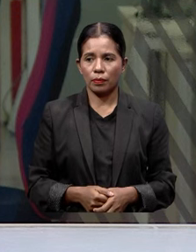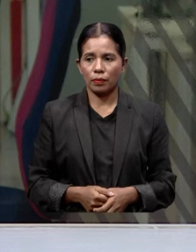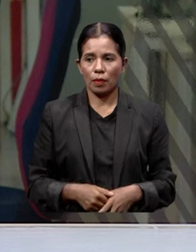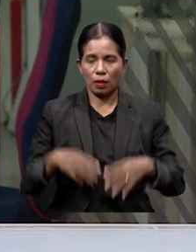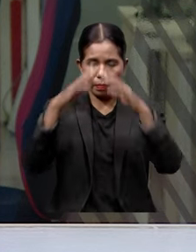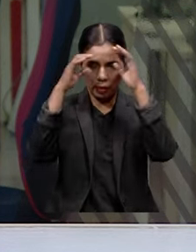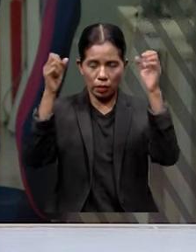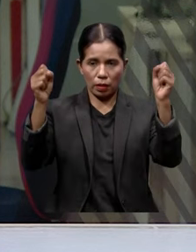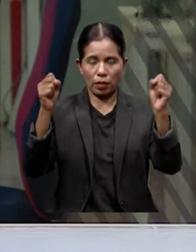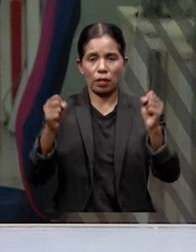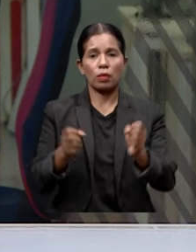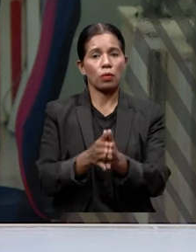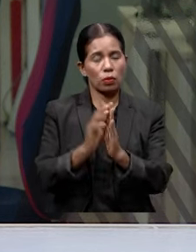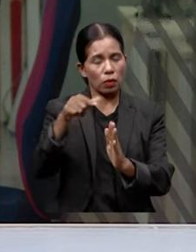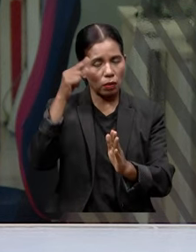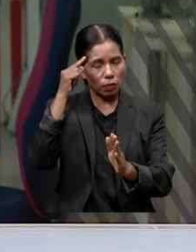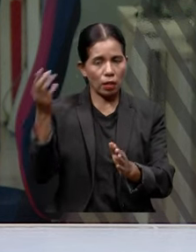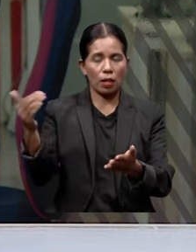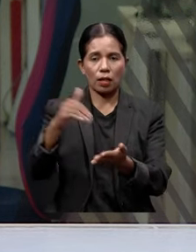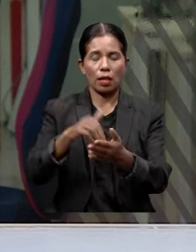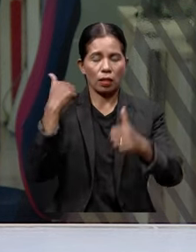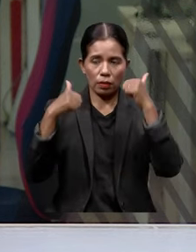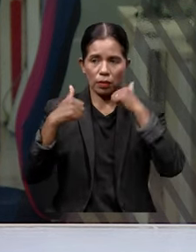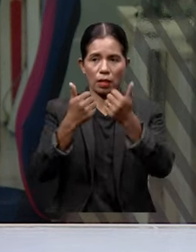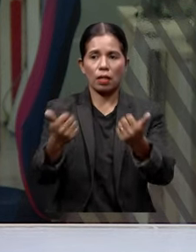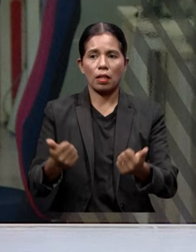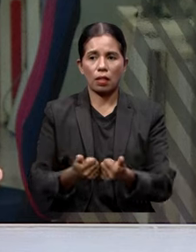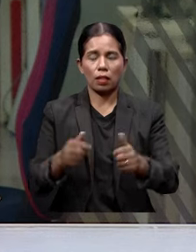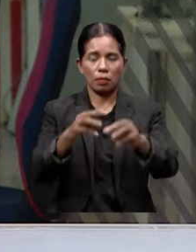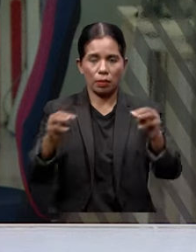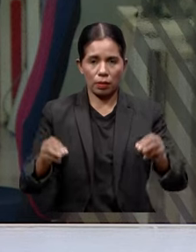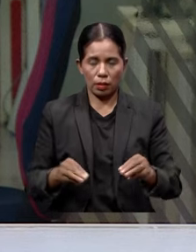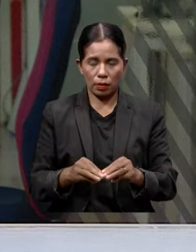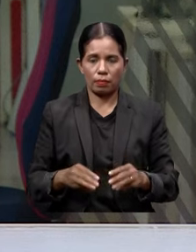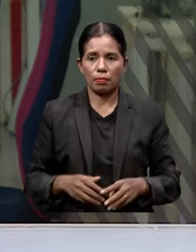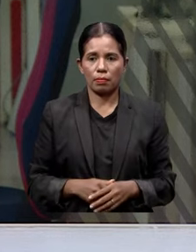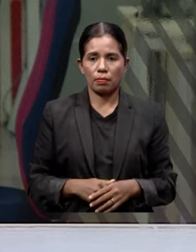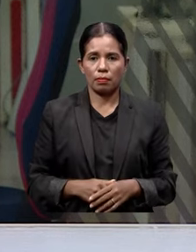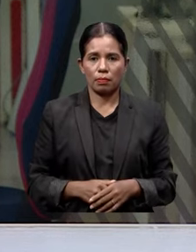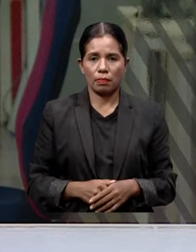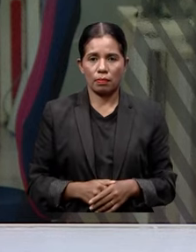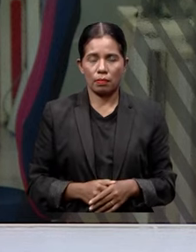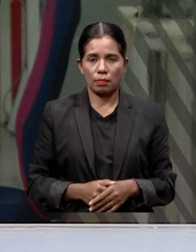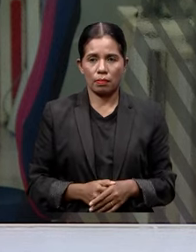presidente da República russo governo a reativa atividades grupo artes marciais no rituais.